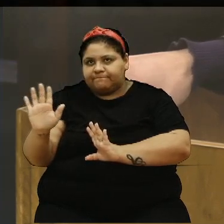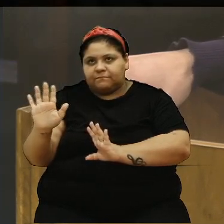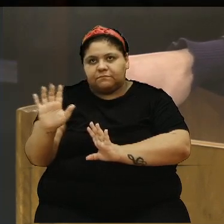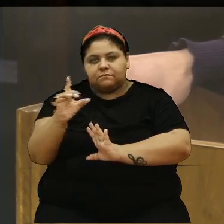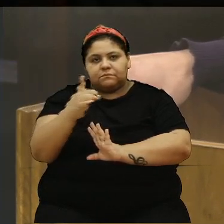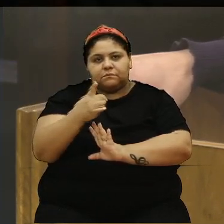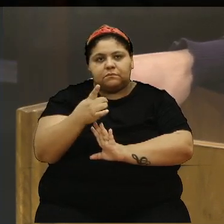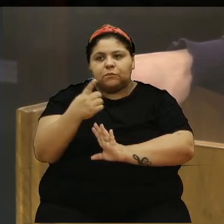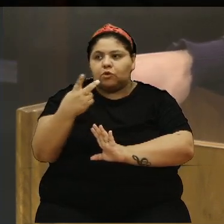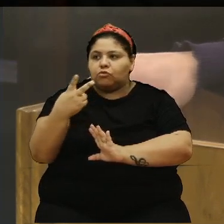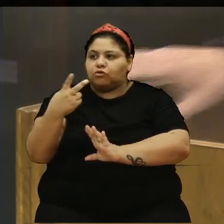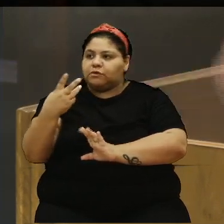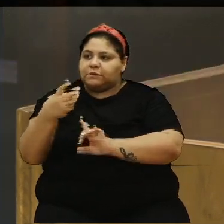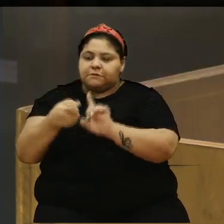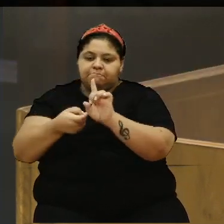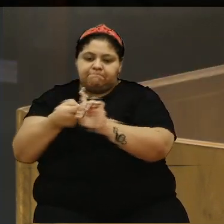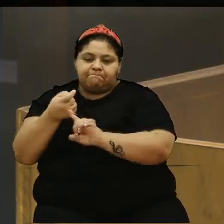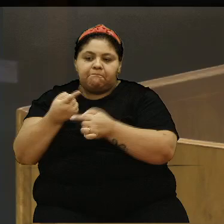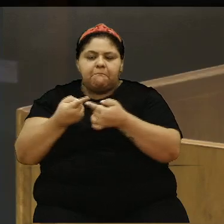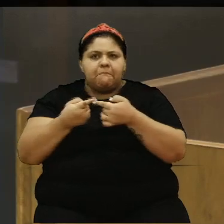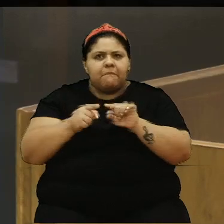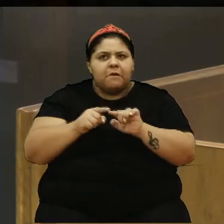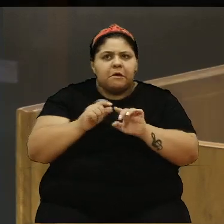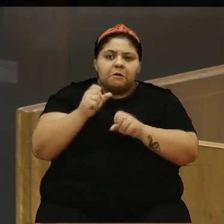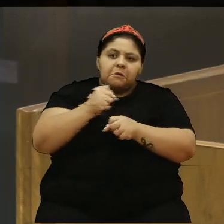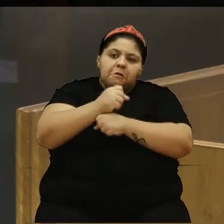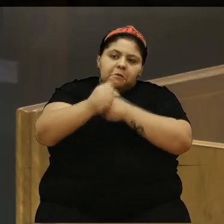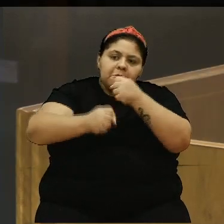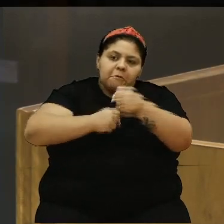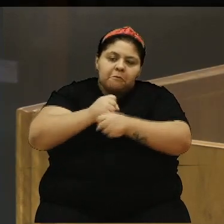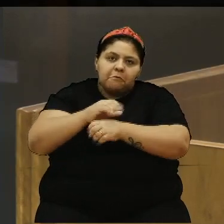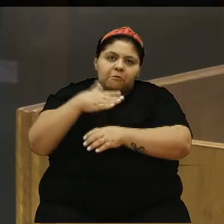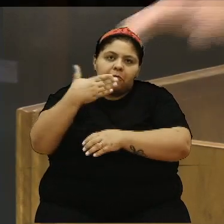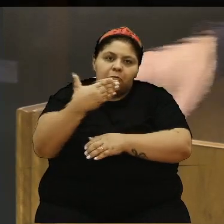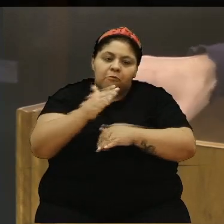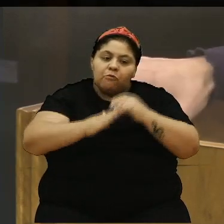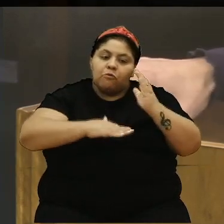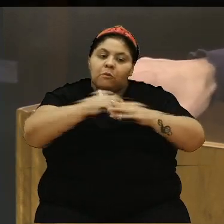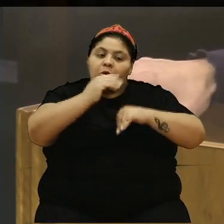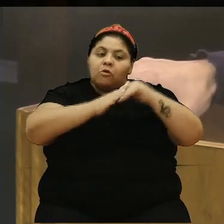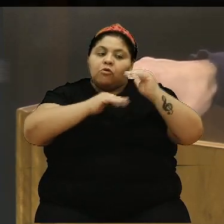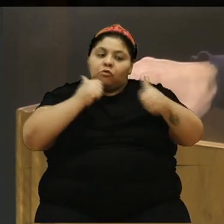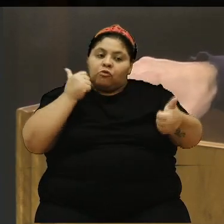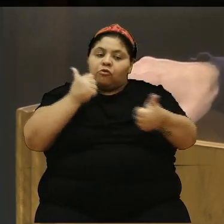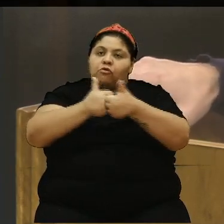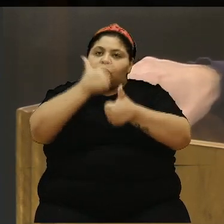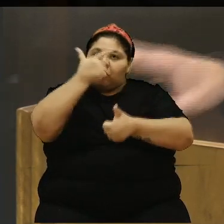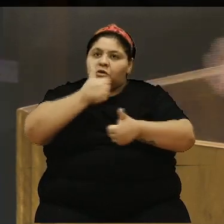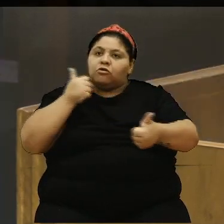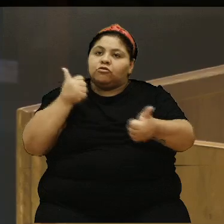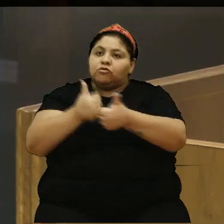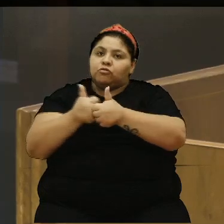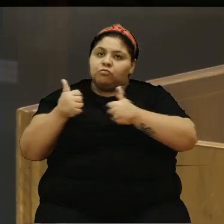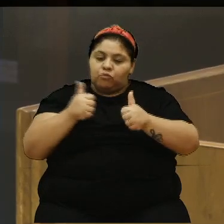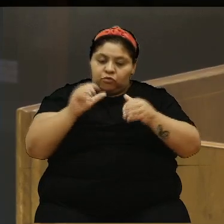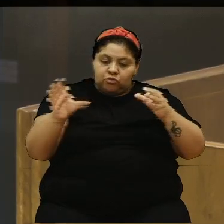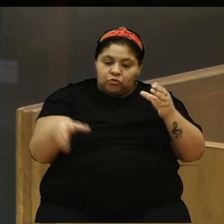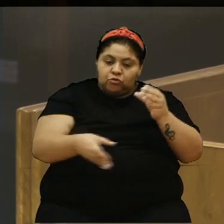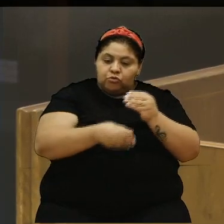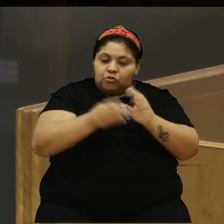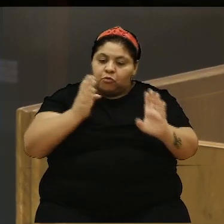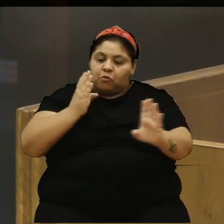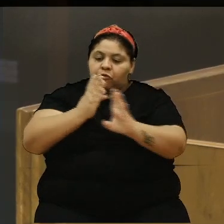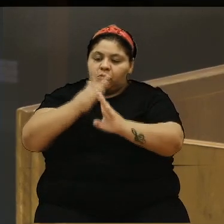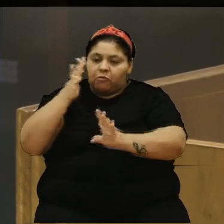1, 2 meses, 3 meses, mas de repente, para o ano que vem, uma construção em conjunto, acho que juntos nós possamos somar e achar uma